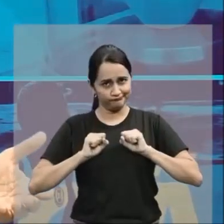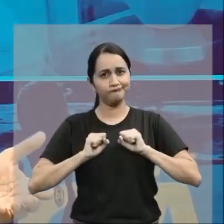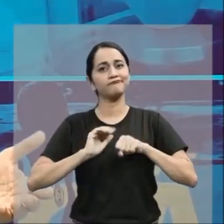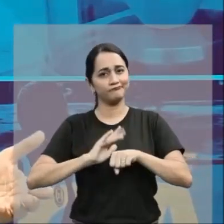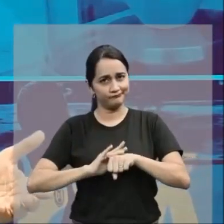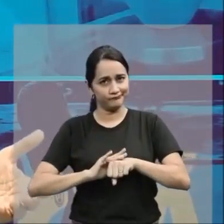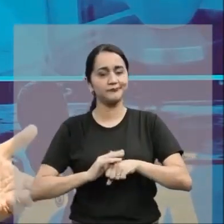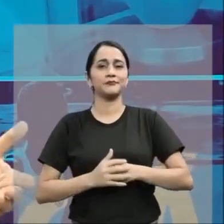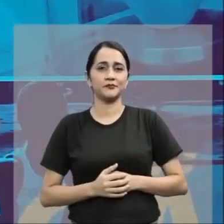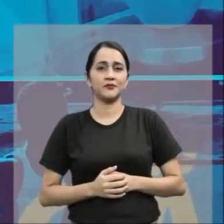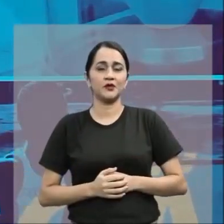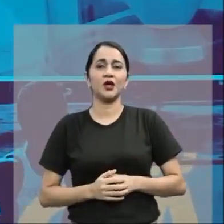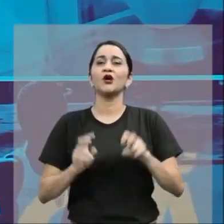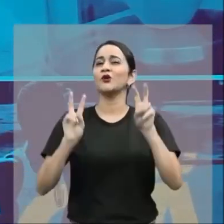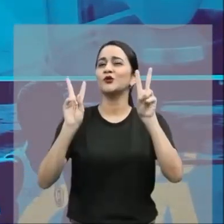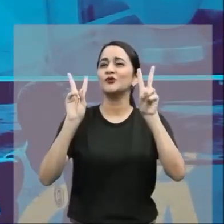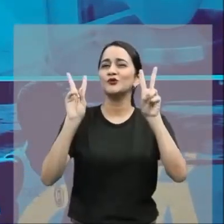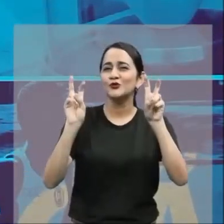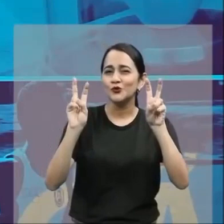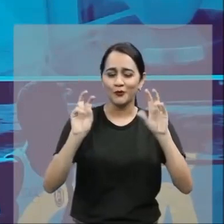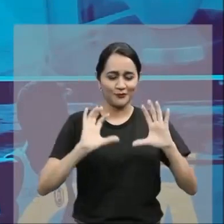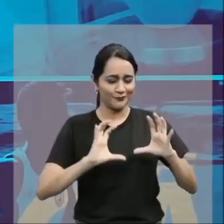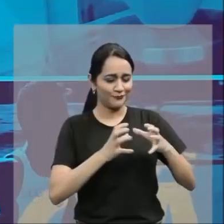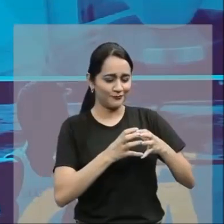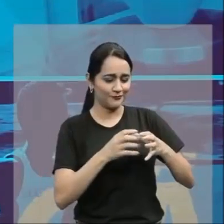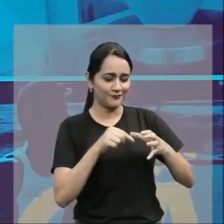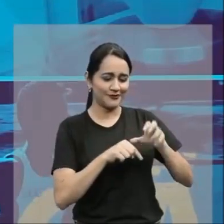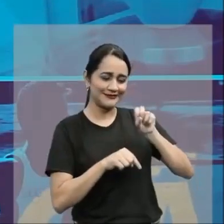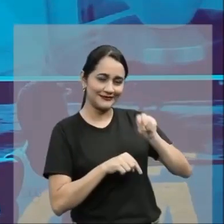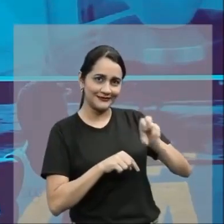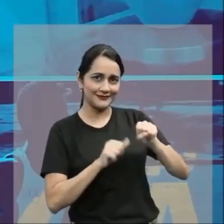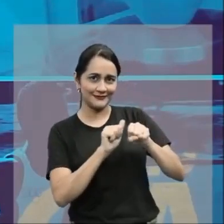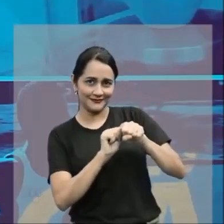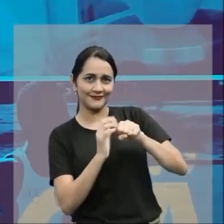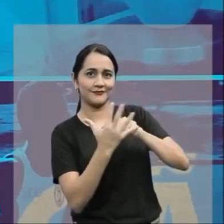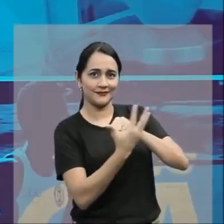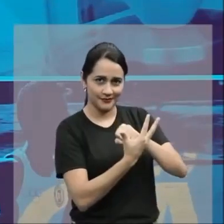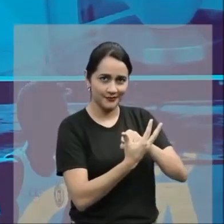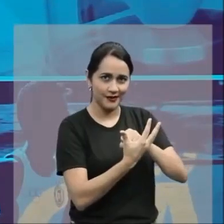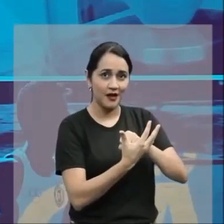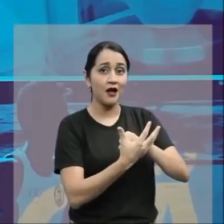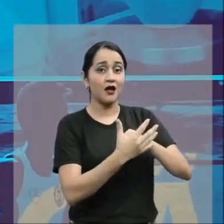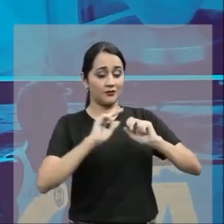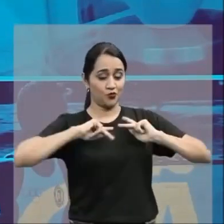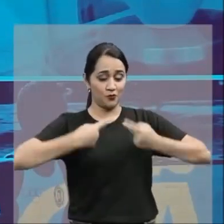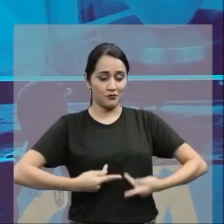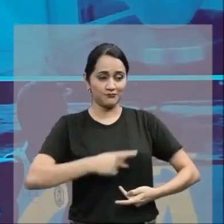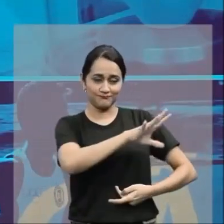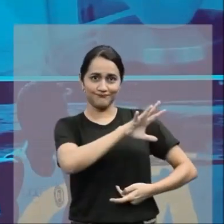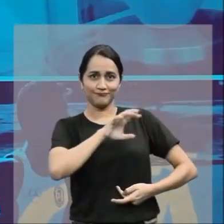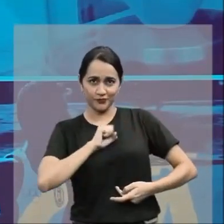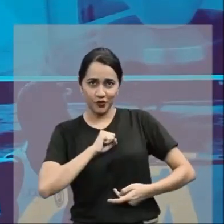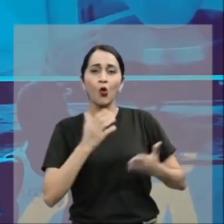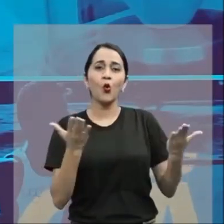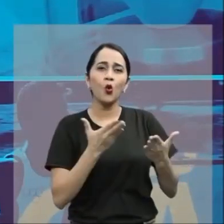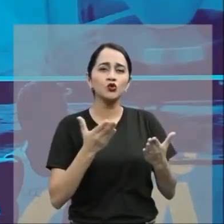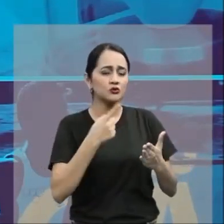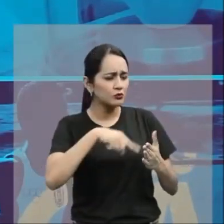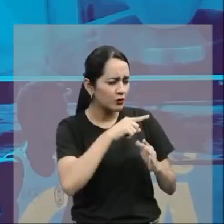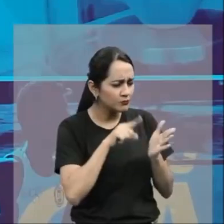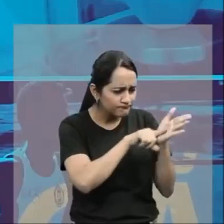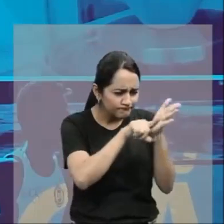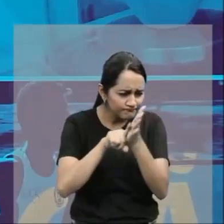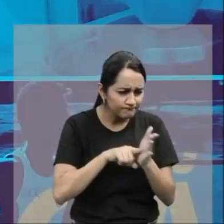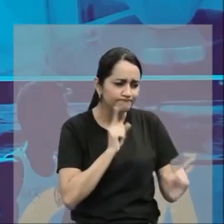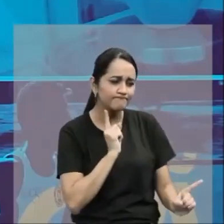doença humana. Com relação aos vírus desta família de coronavírus que determinam doença humana, hoje que